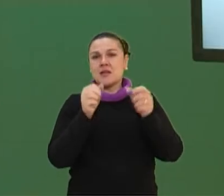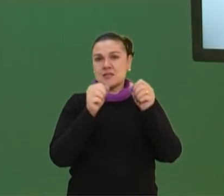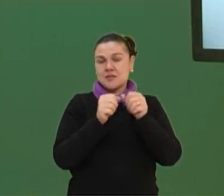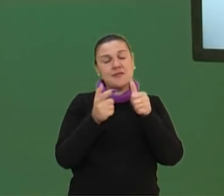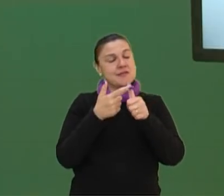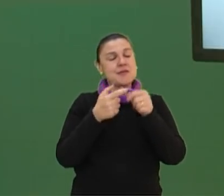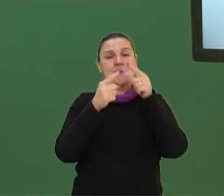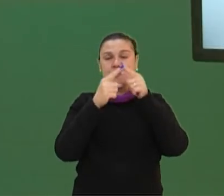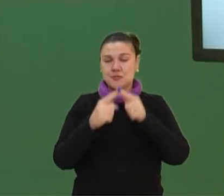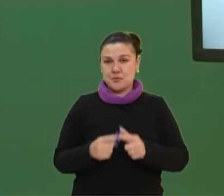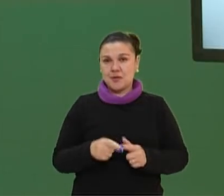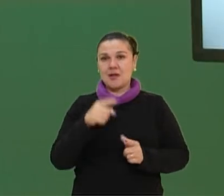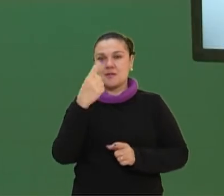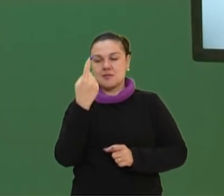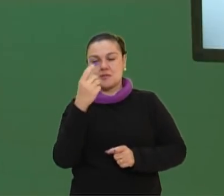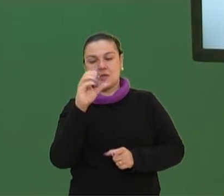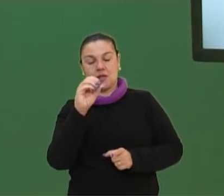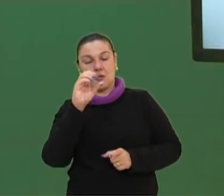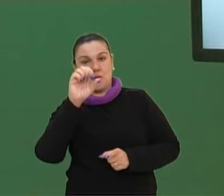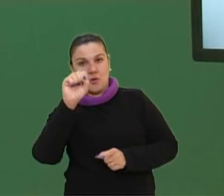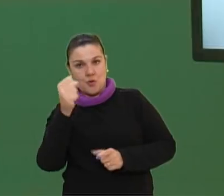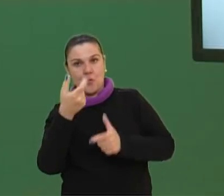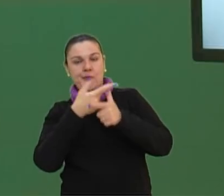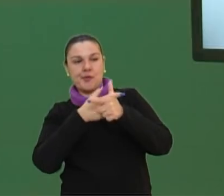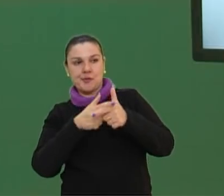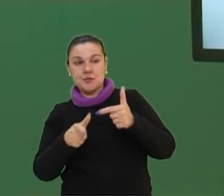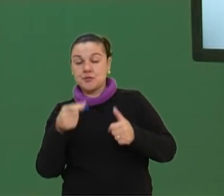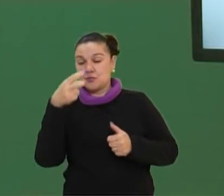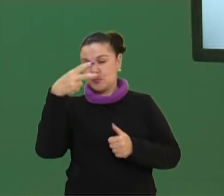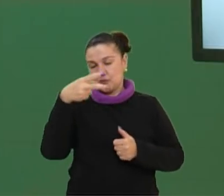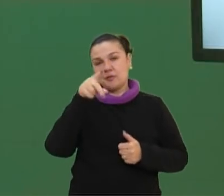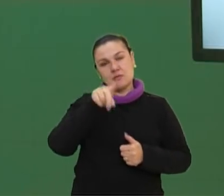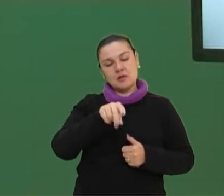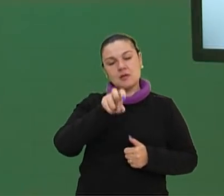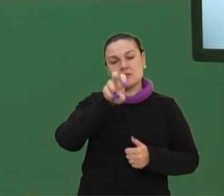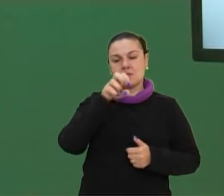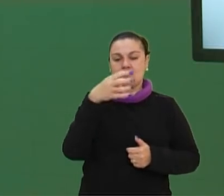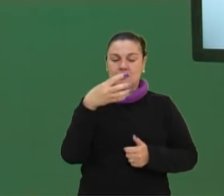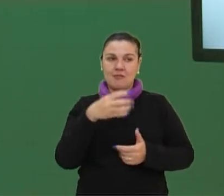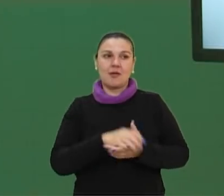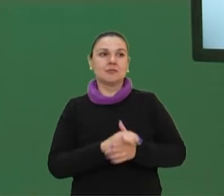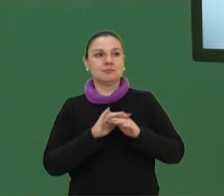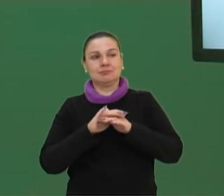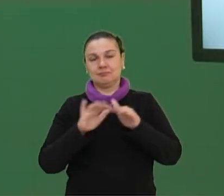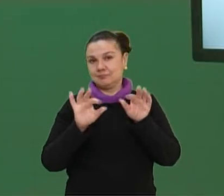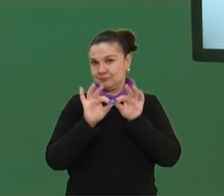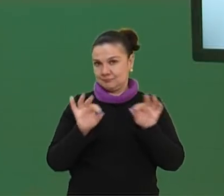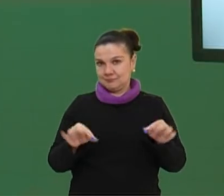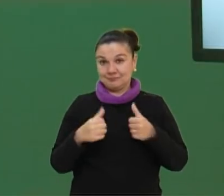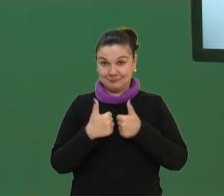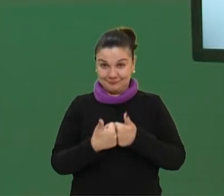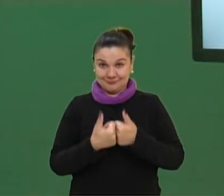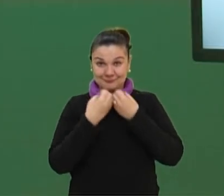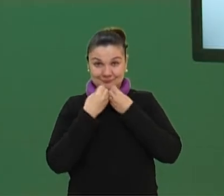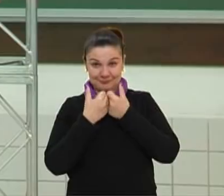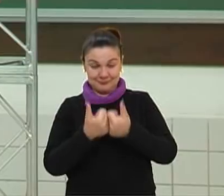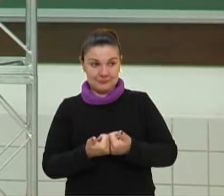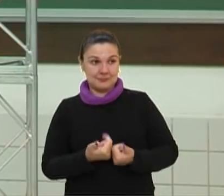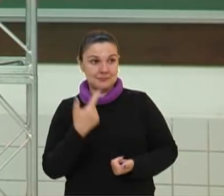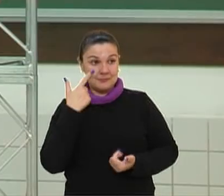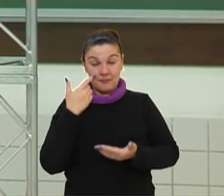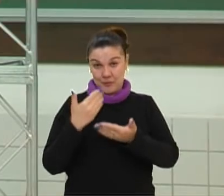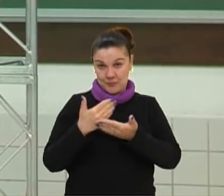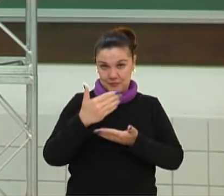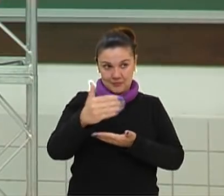multiplicação primeiro, ia dar 108. 108 divididos por 2 vai dar 54 também, tá bom? Vamos